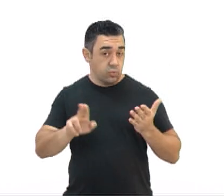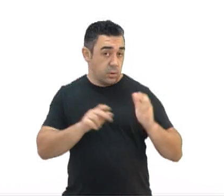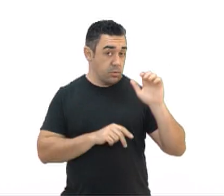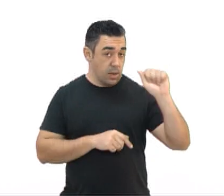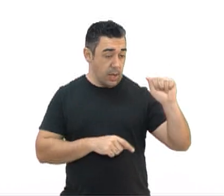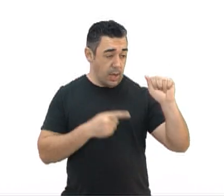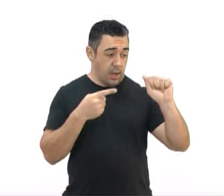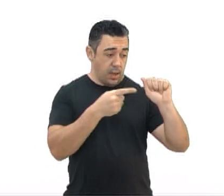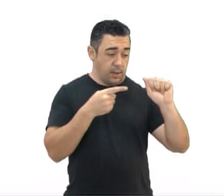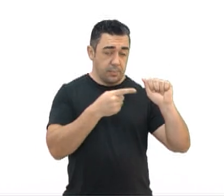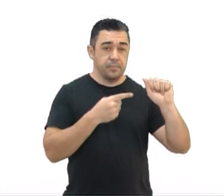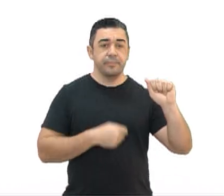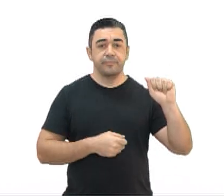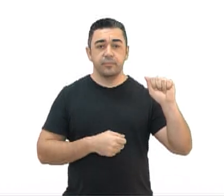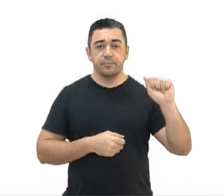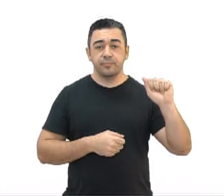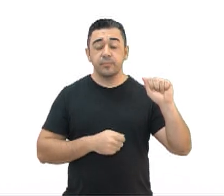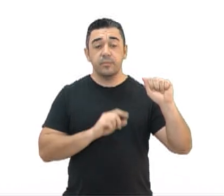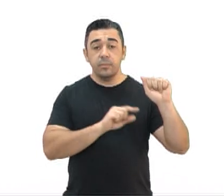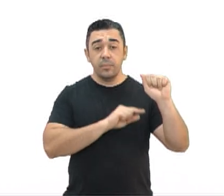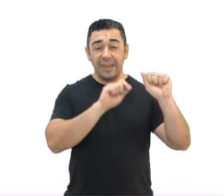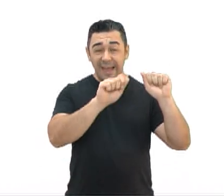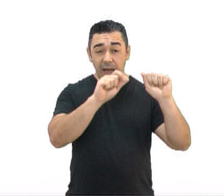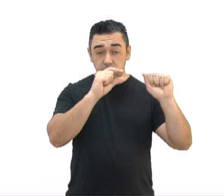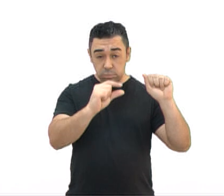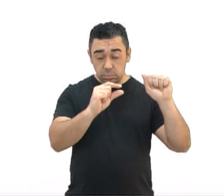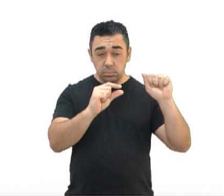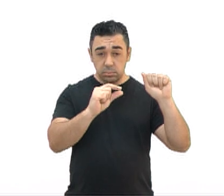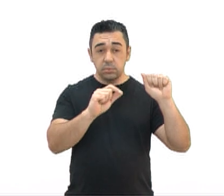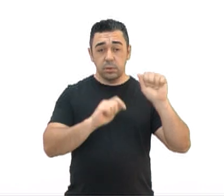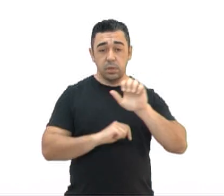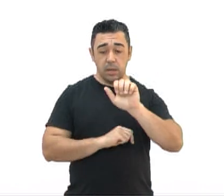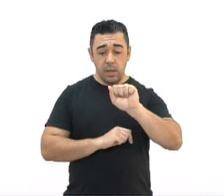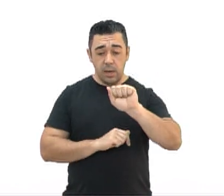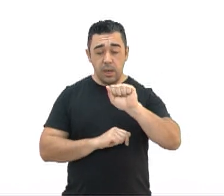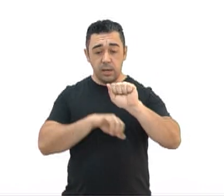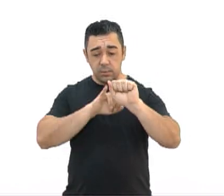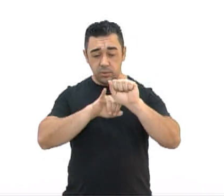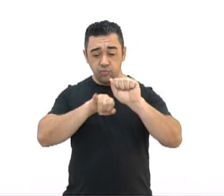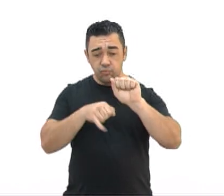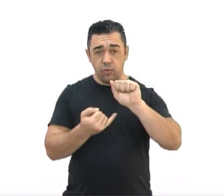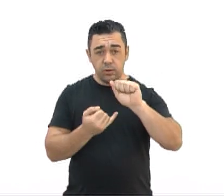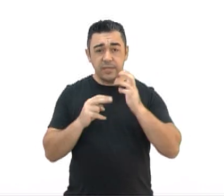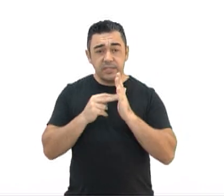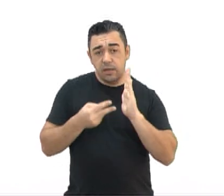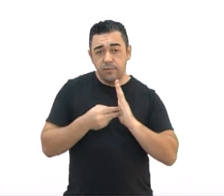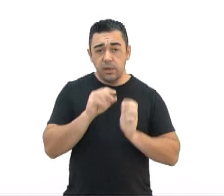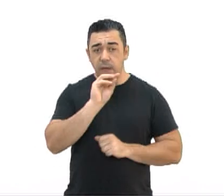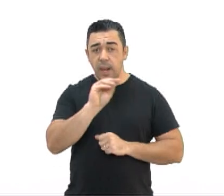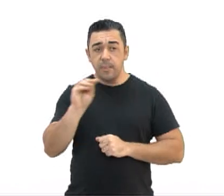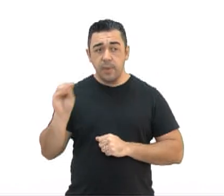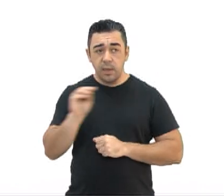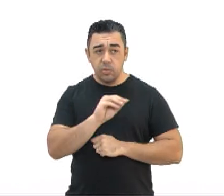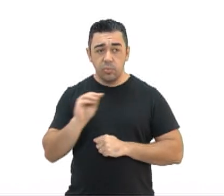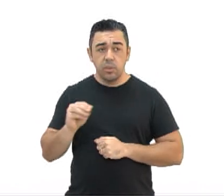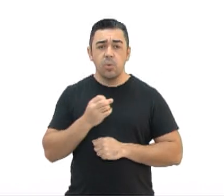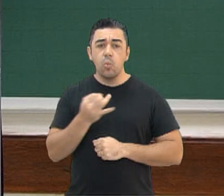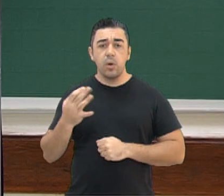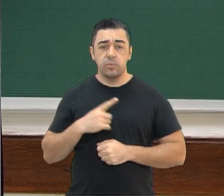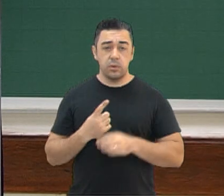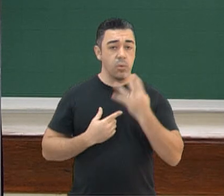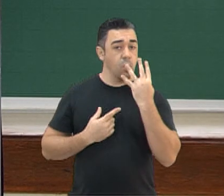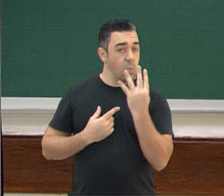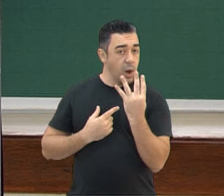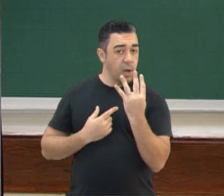tenho o A e o Azinho, A e J, que ele se representa ali os elementos. Eu tenho quantos elementos nessa matriz?